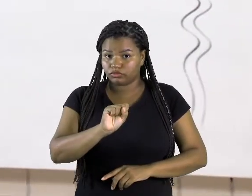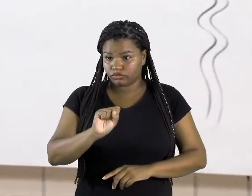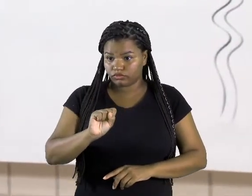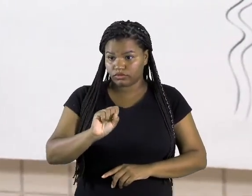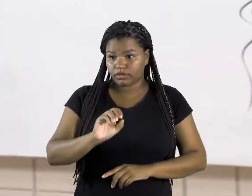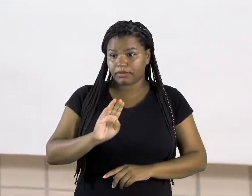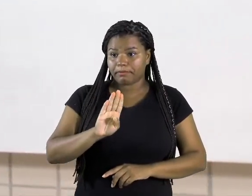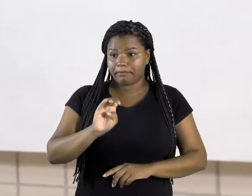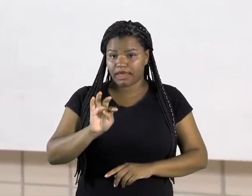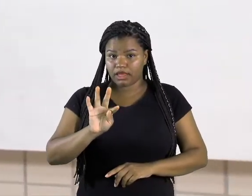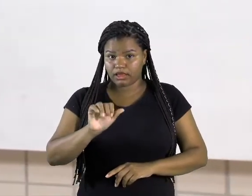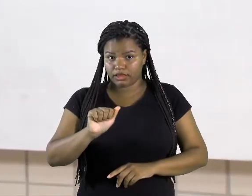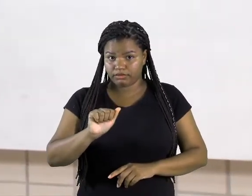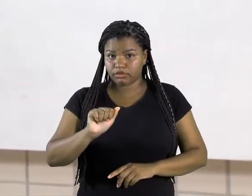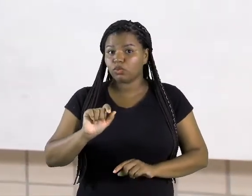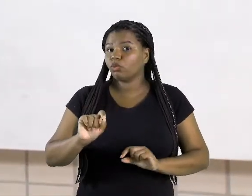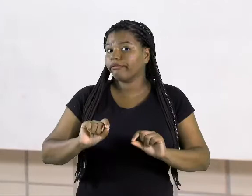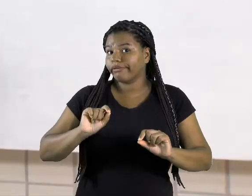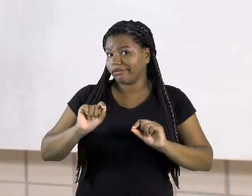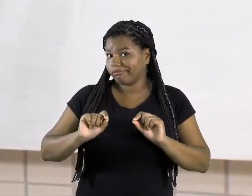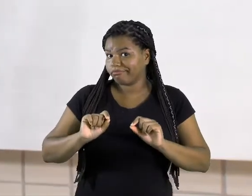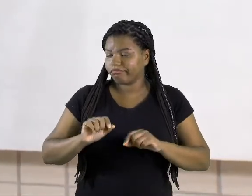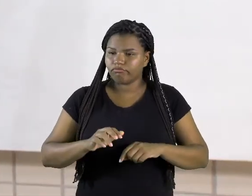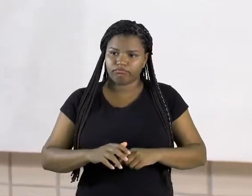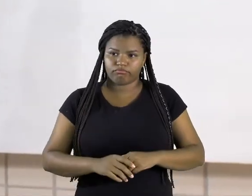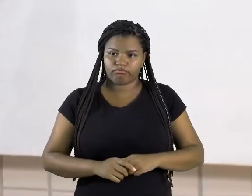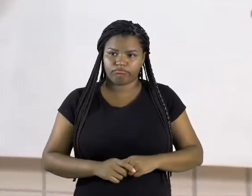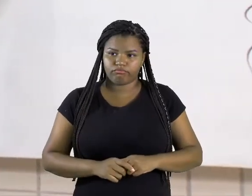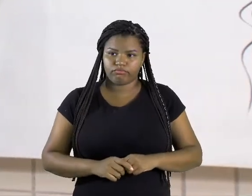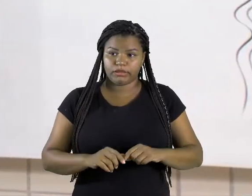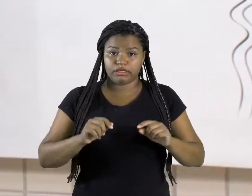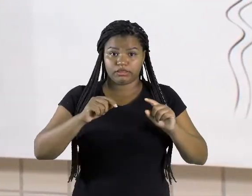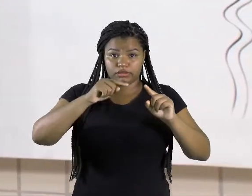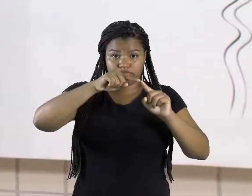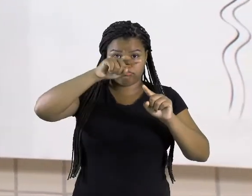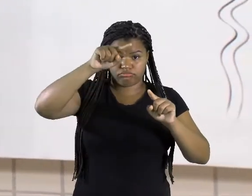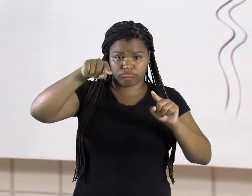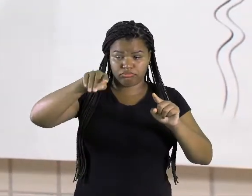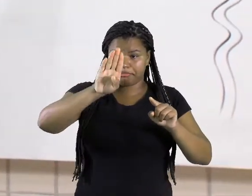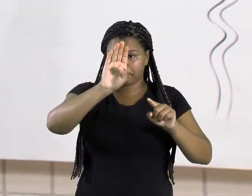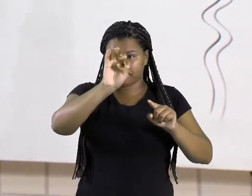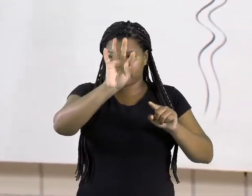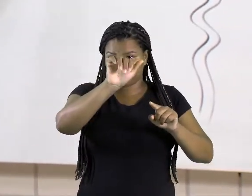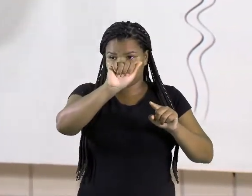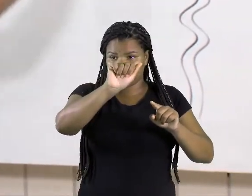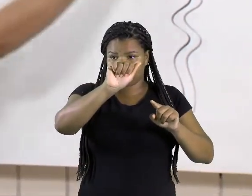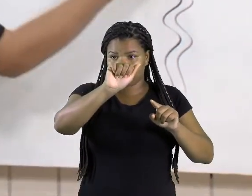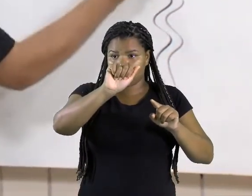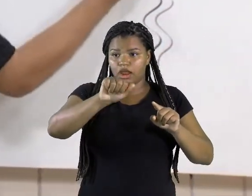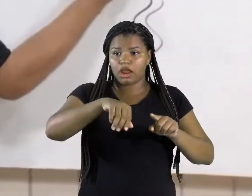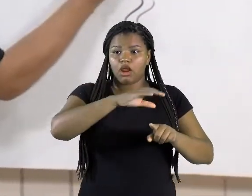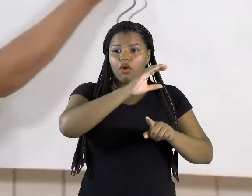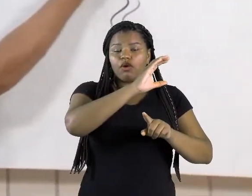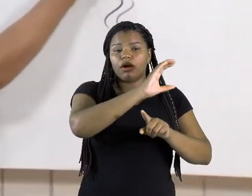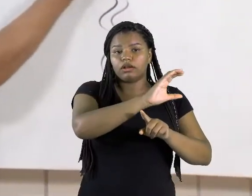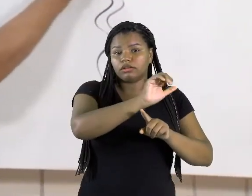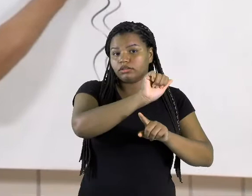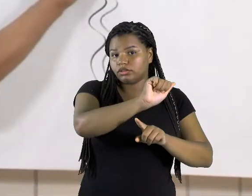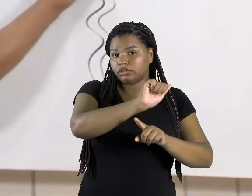O que seria o cosseno de beta? Se beta é esse ângulo, cateto adjacente sobre hipotenusa.